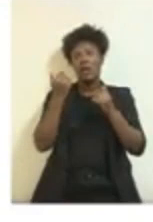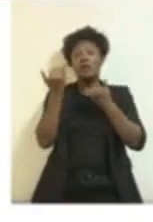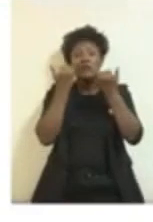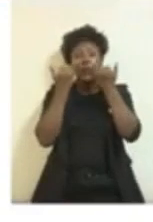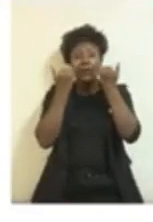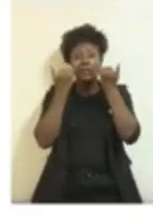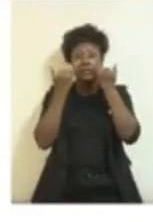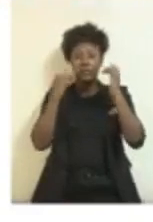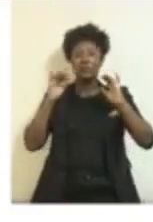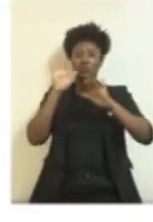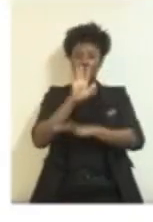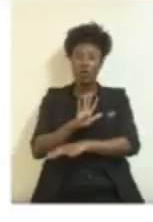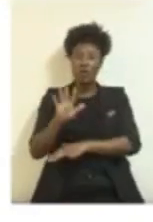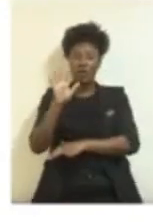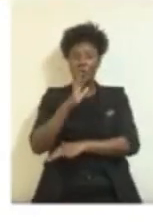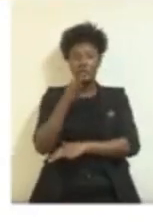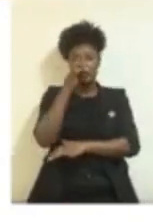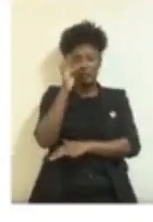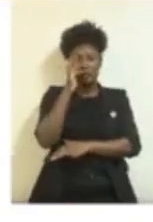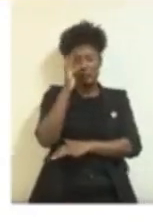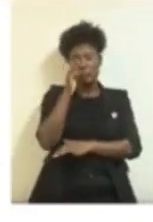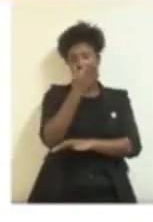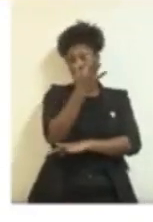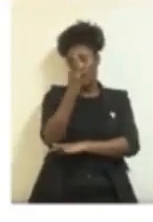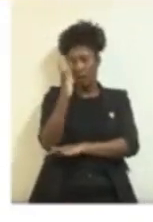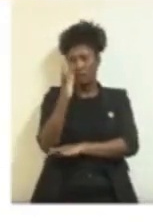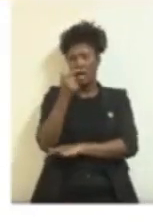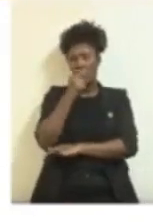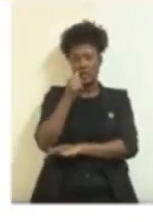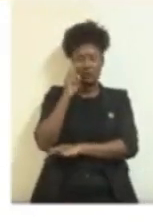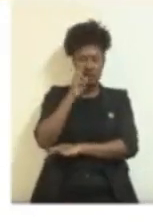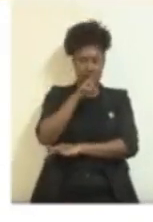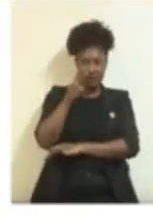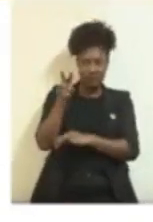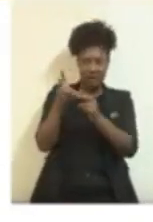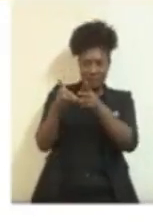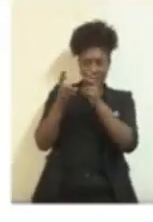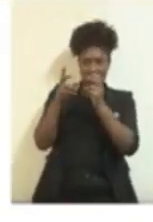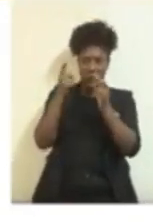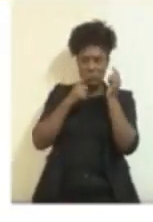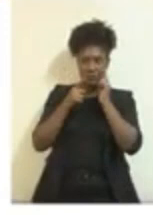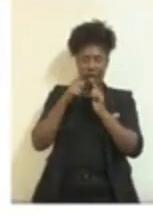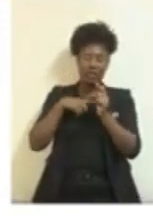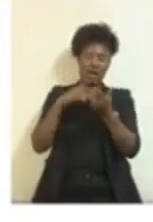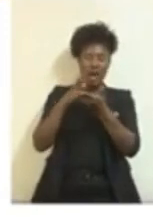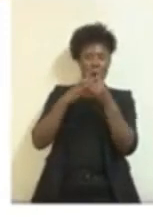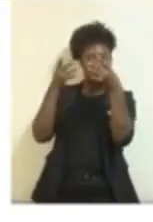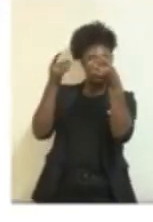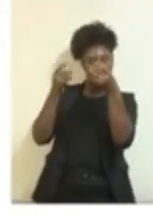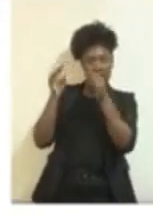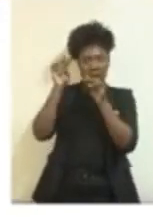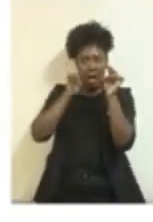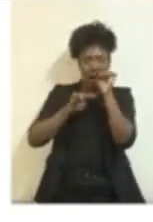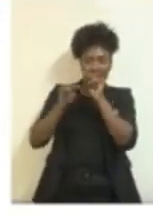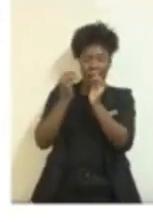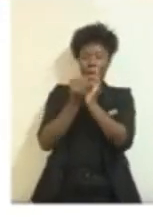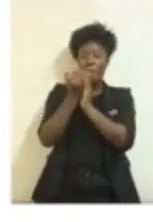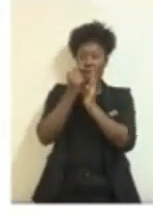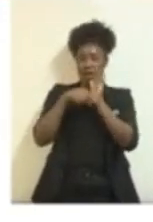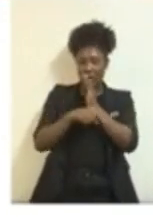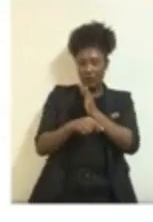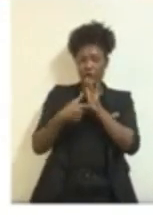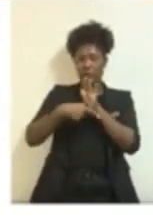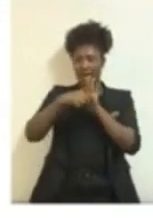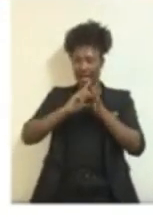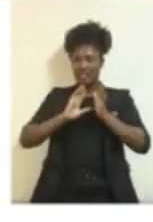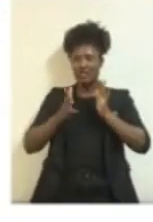Isso, acho que todo mundo está vendo aqui nessa imagem, mas obviamente tem mais alguns detalhes aí para ver, e já foi falado, então, né, o